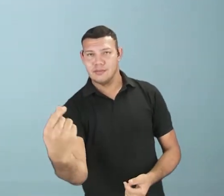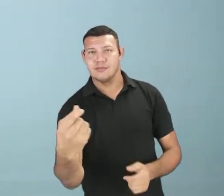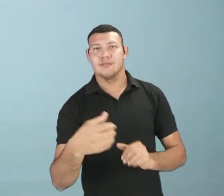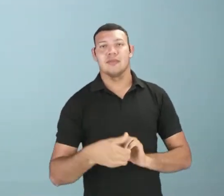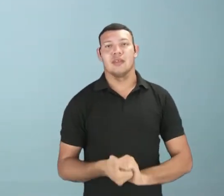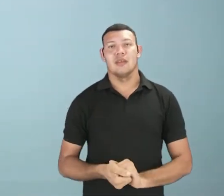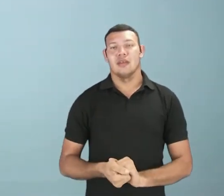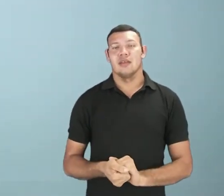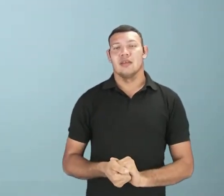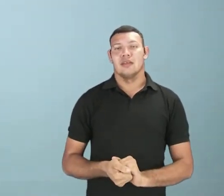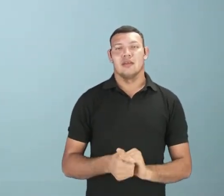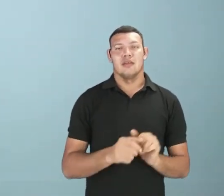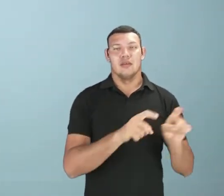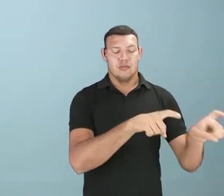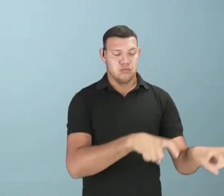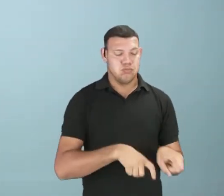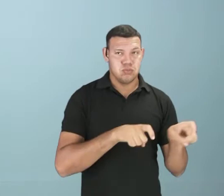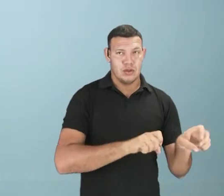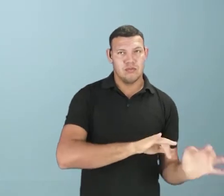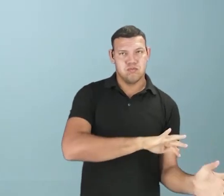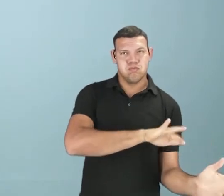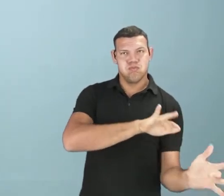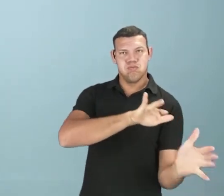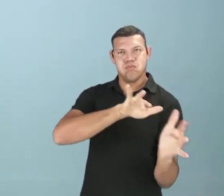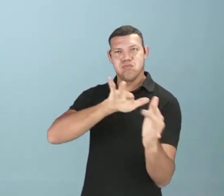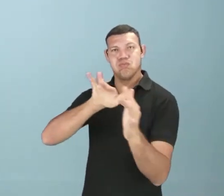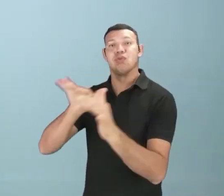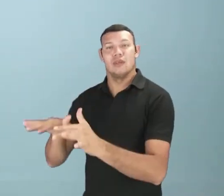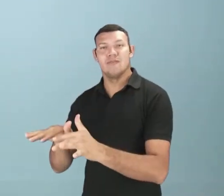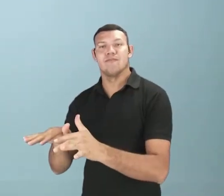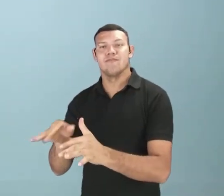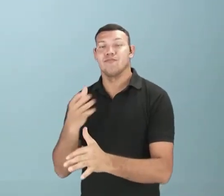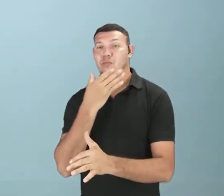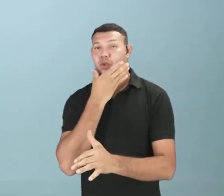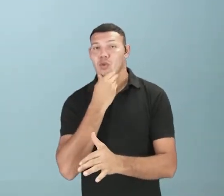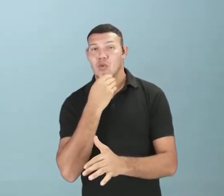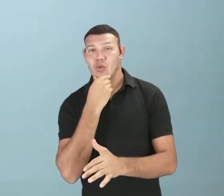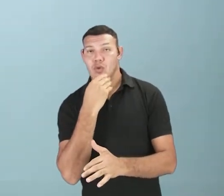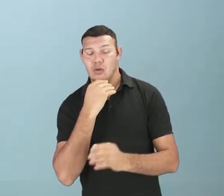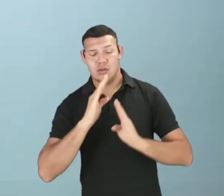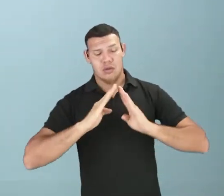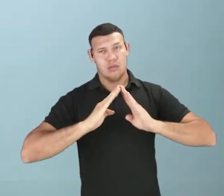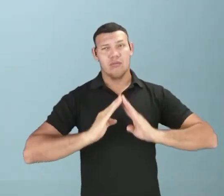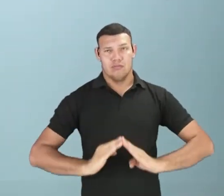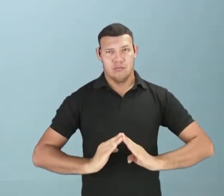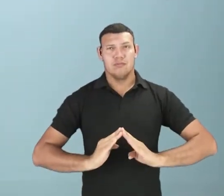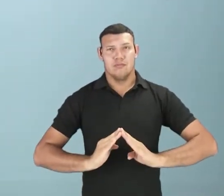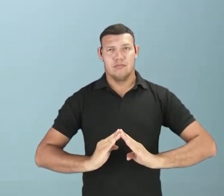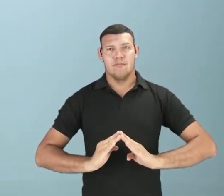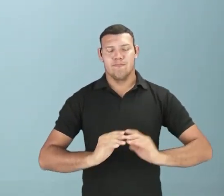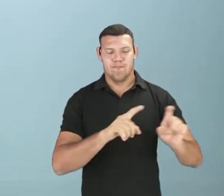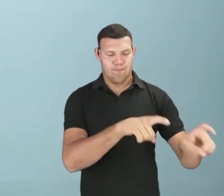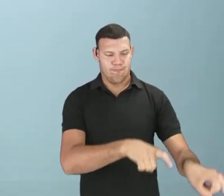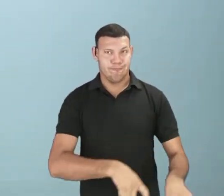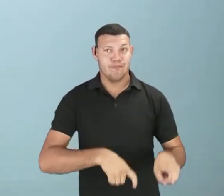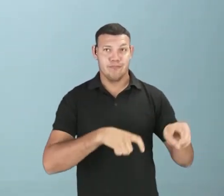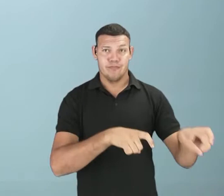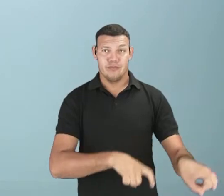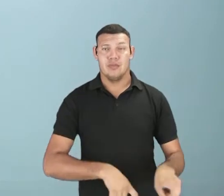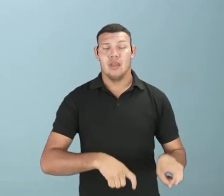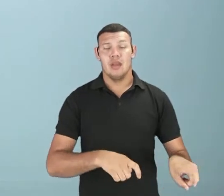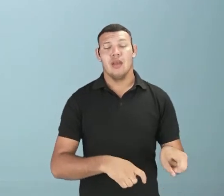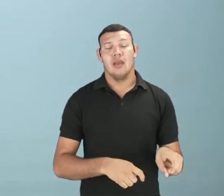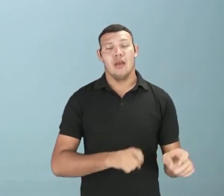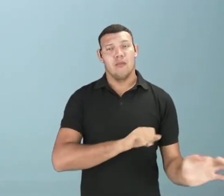E o êxodo rural, falando geograficamente, é a saída do homem, que morava no campo, ou seja, morava na zona rural, e agora